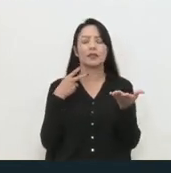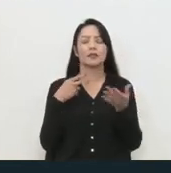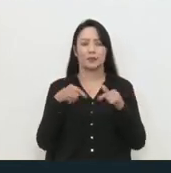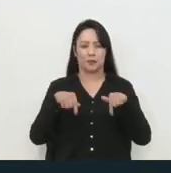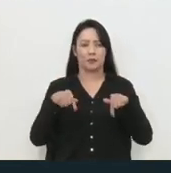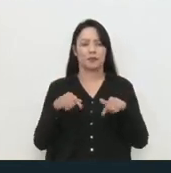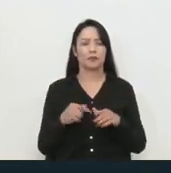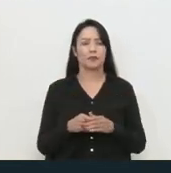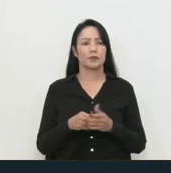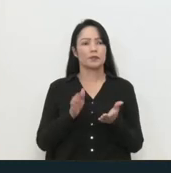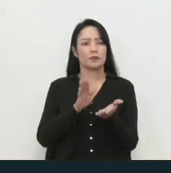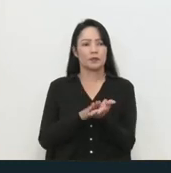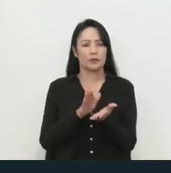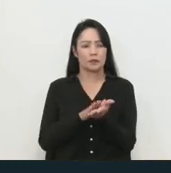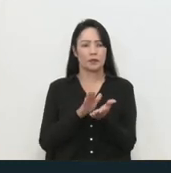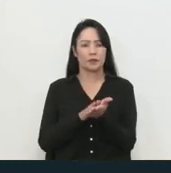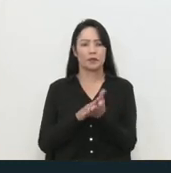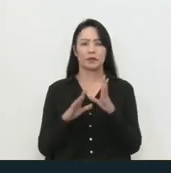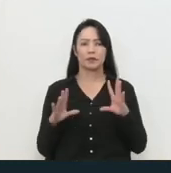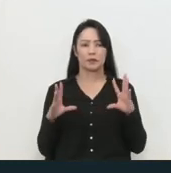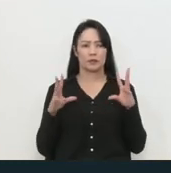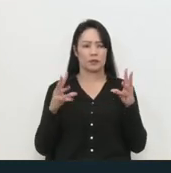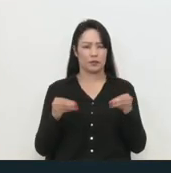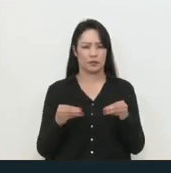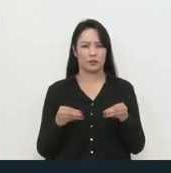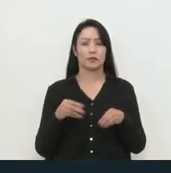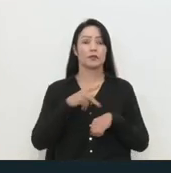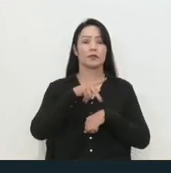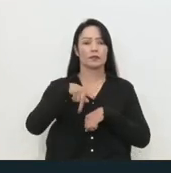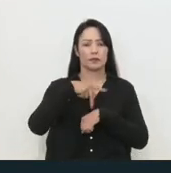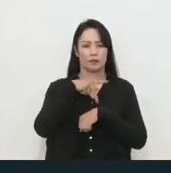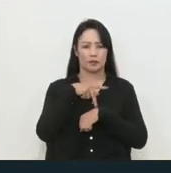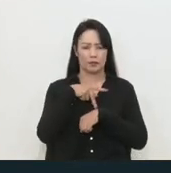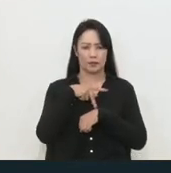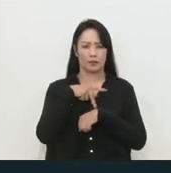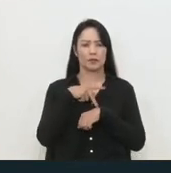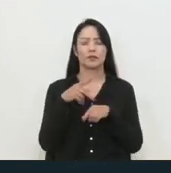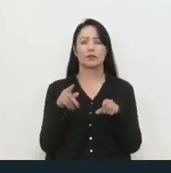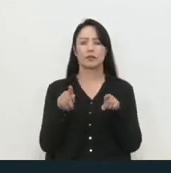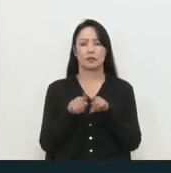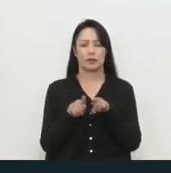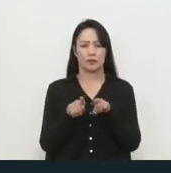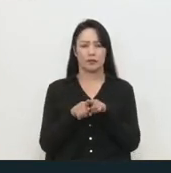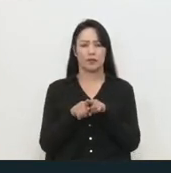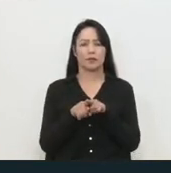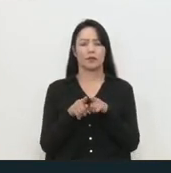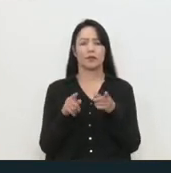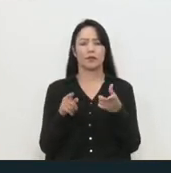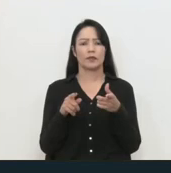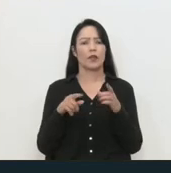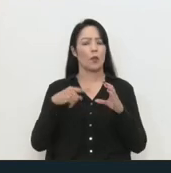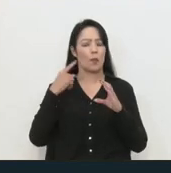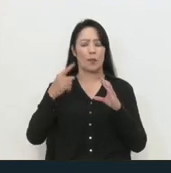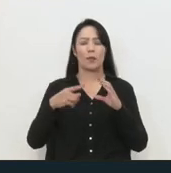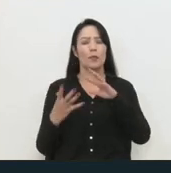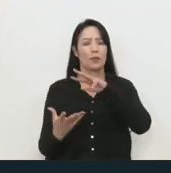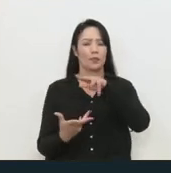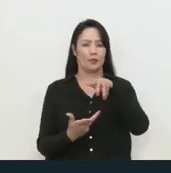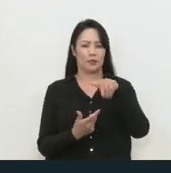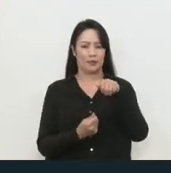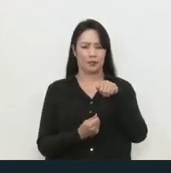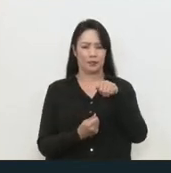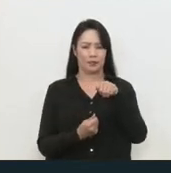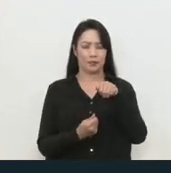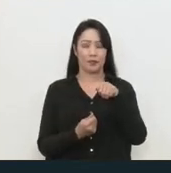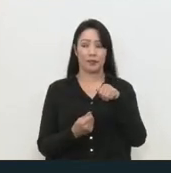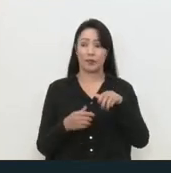parabenizar todas as mulheres do nosso país E por que não dizer todas as mulheres do mundo o que seria de